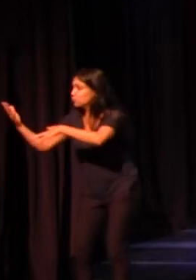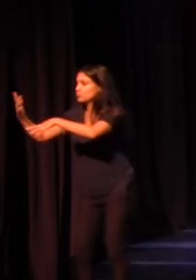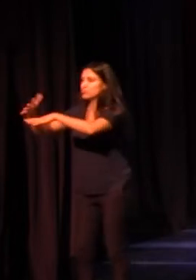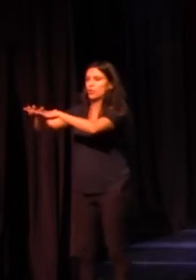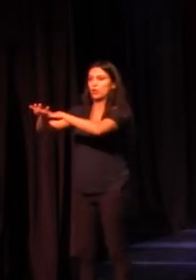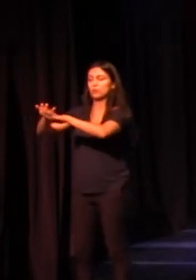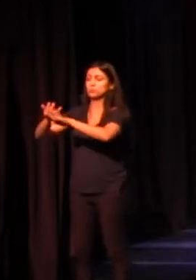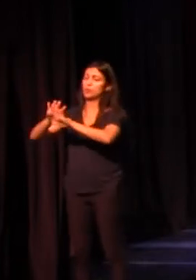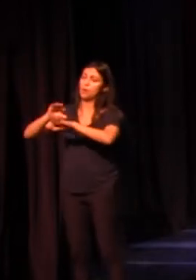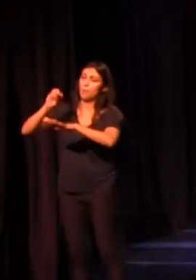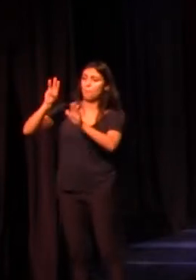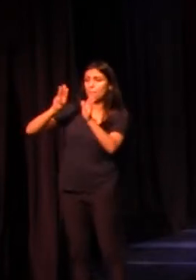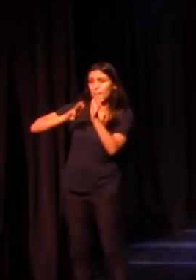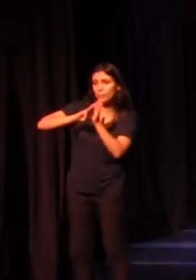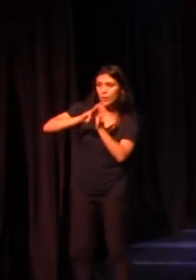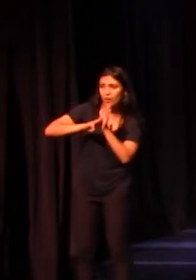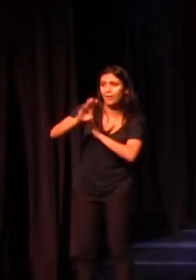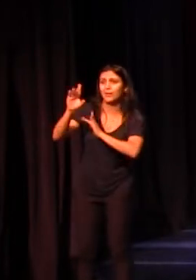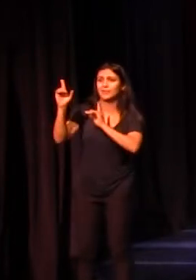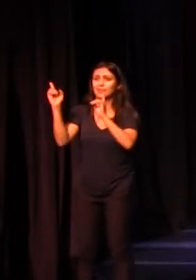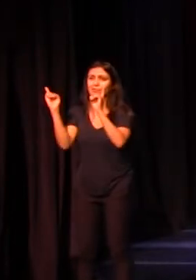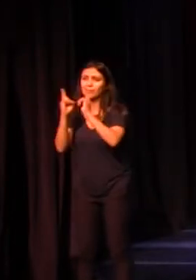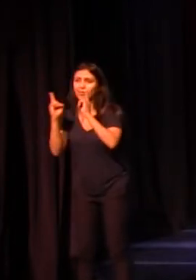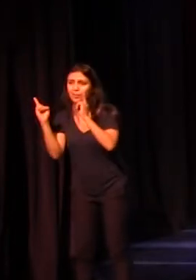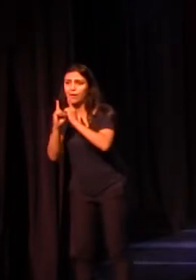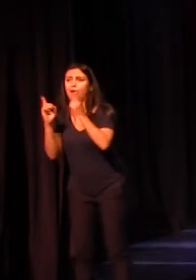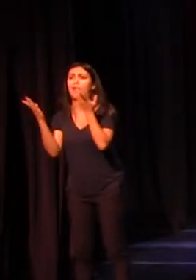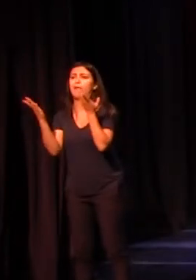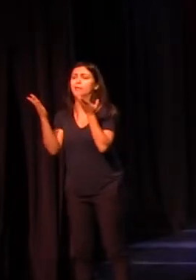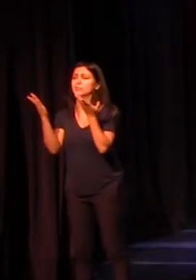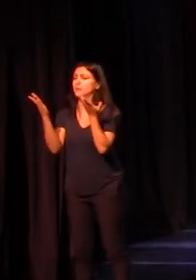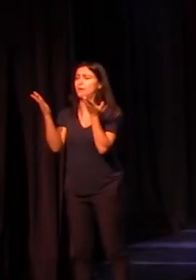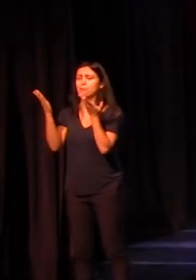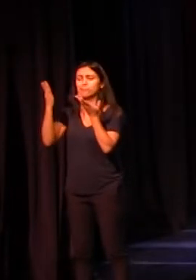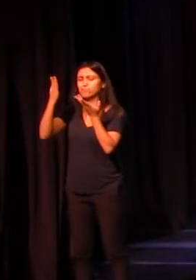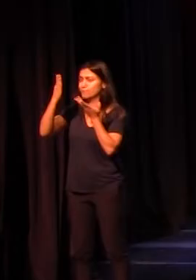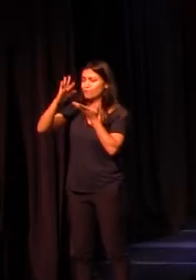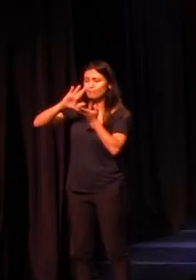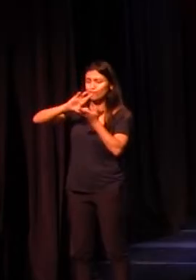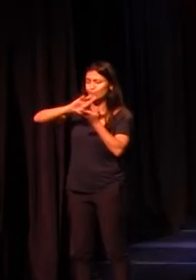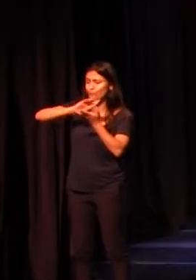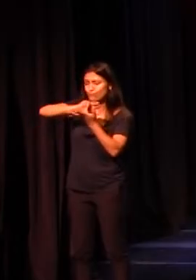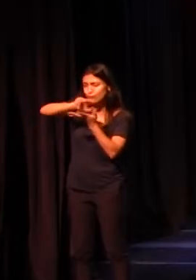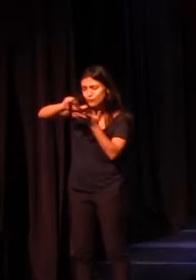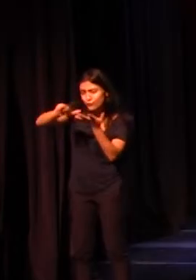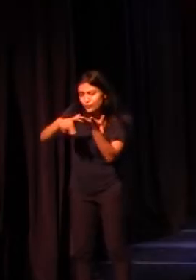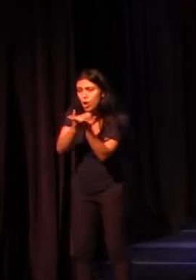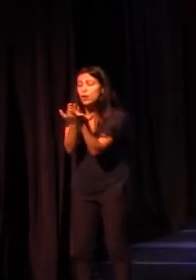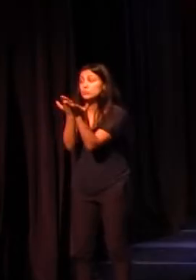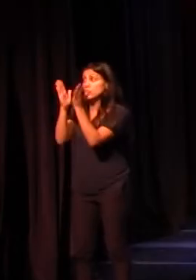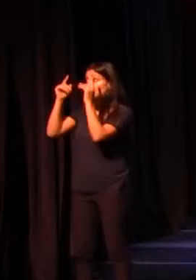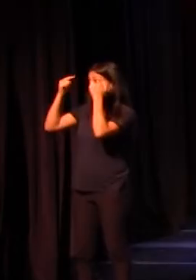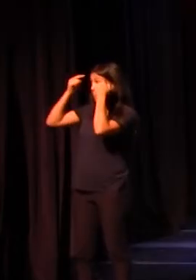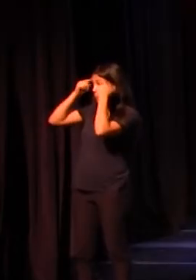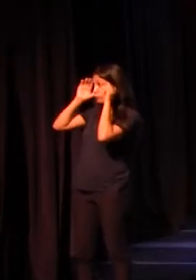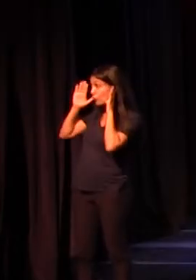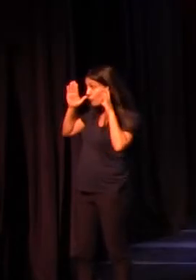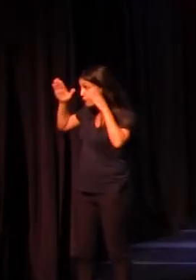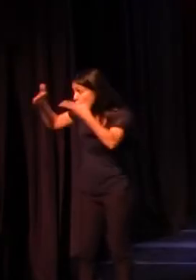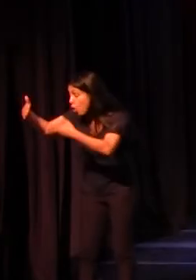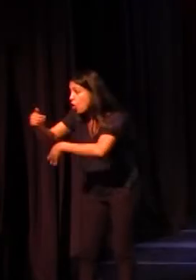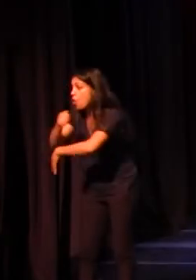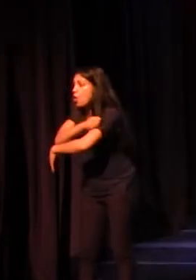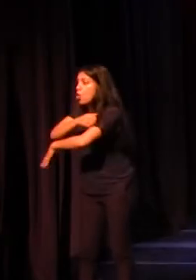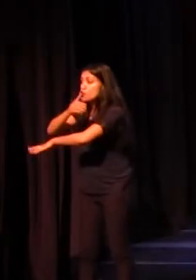as didáticas e outras coisas que vão ser ditas hoje aqui. Tá? Então, aí, a consideração do modo de ser, de pensar, de aprender de cada